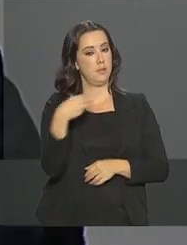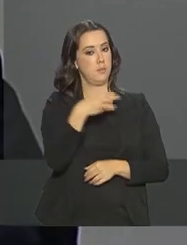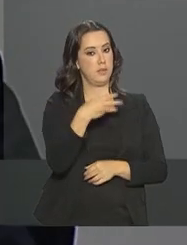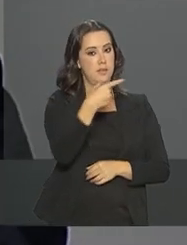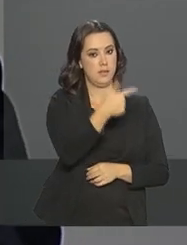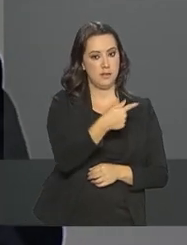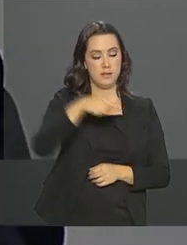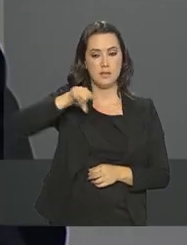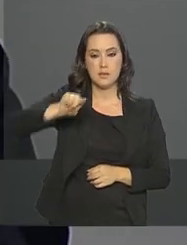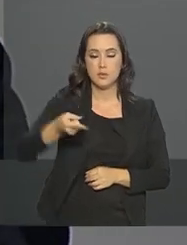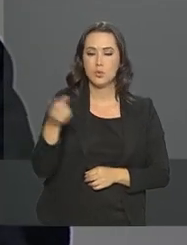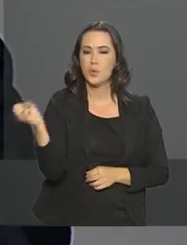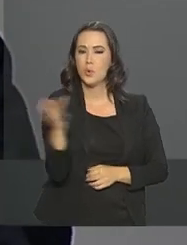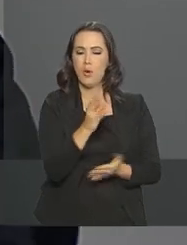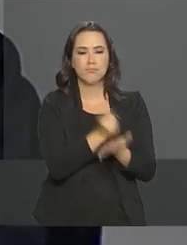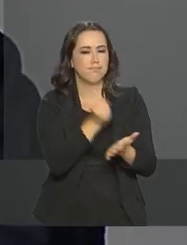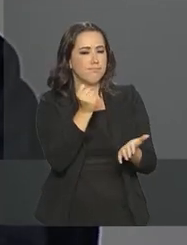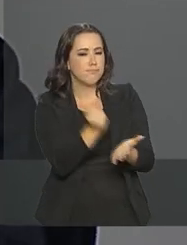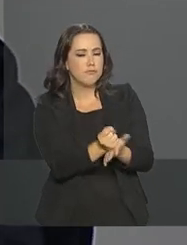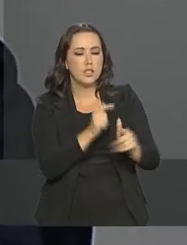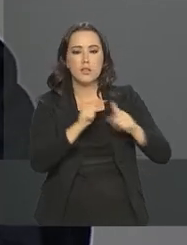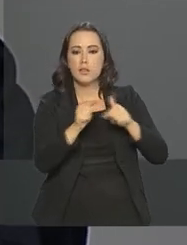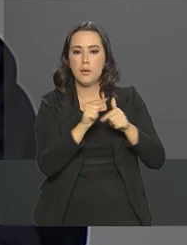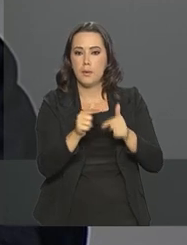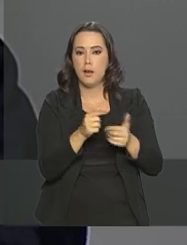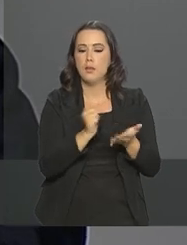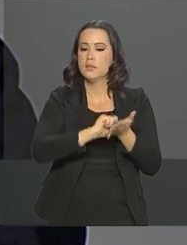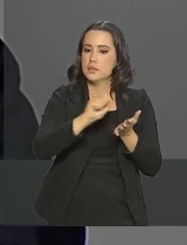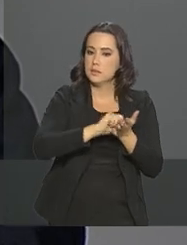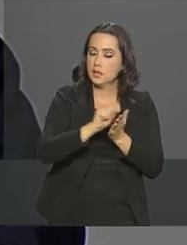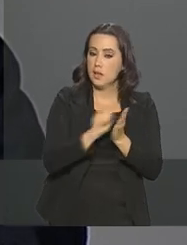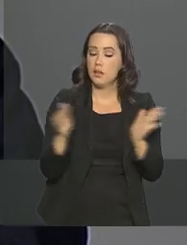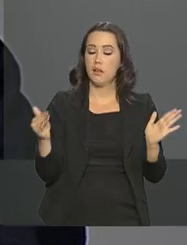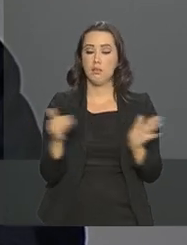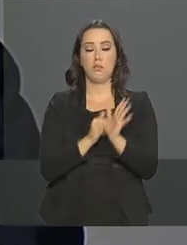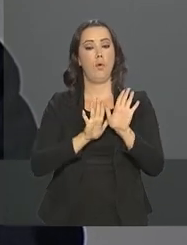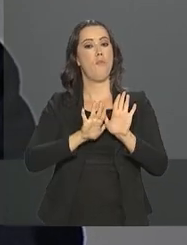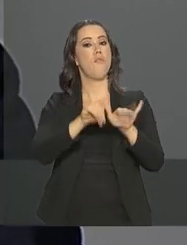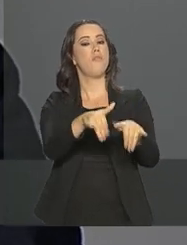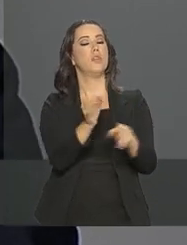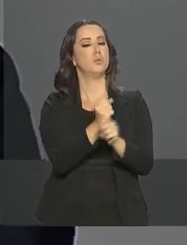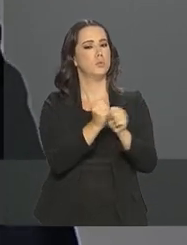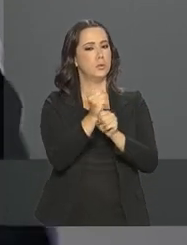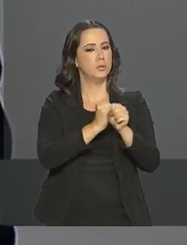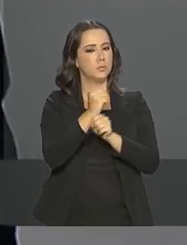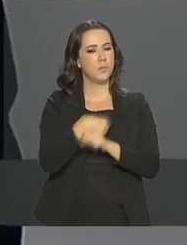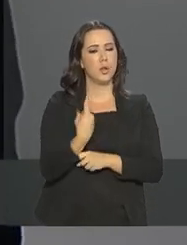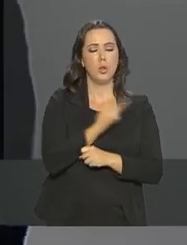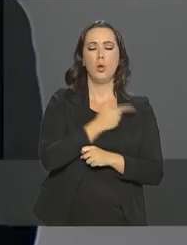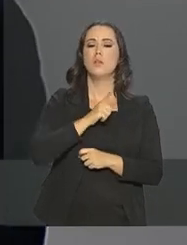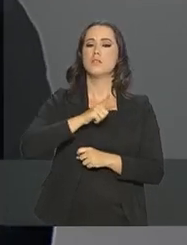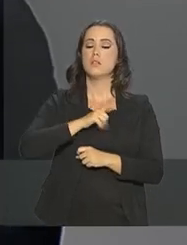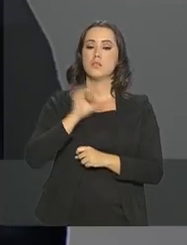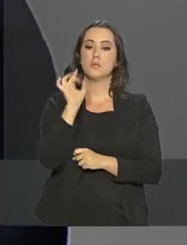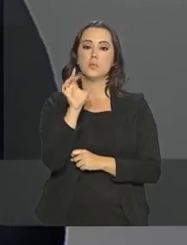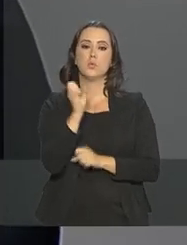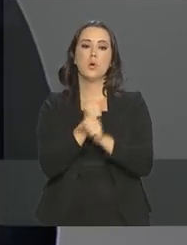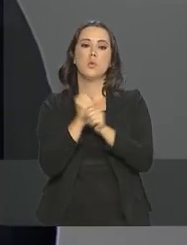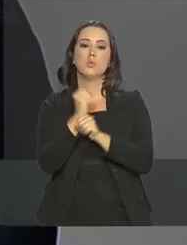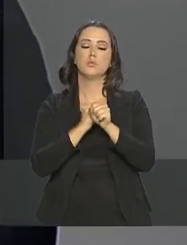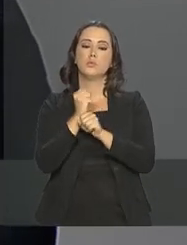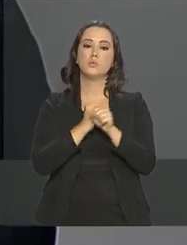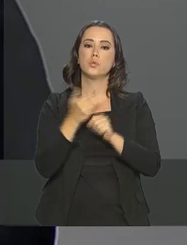novas carteiras assinadas e a previsão do caio é que até o final do ano antes do final do ano nós teremos só no ano de